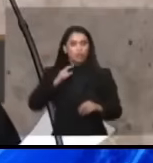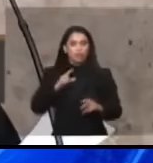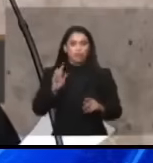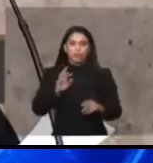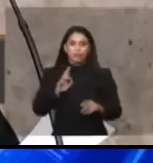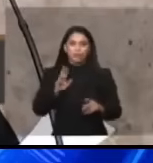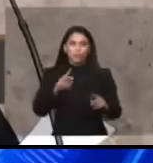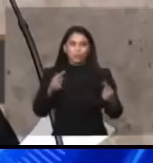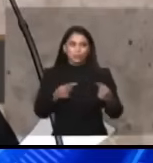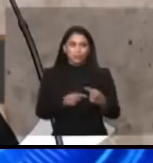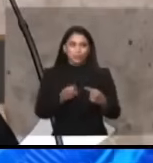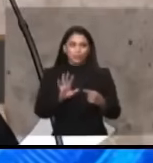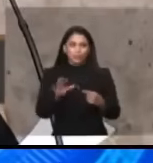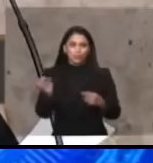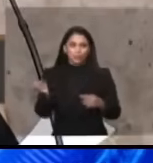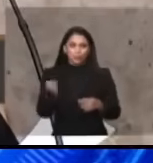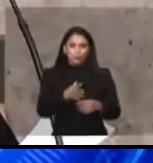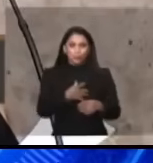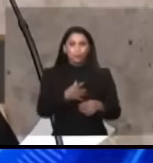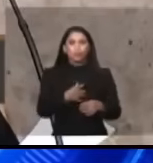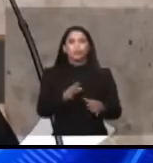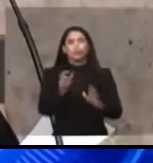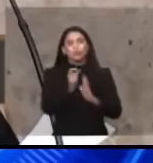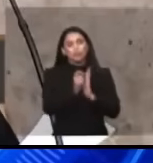divergiu, mas apresentou com uma nova formulação.